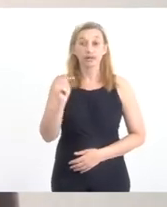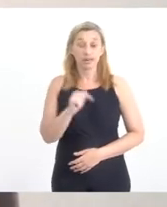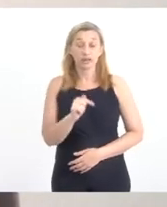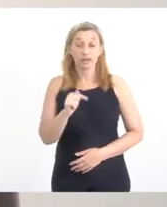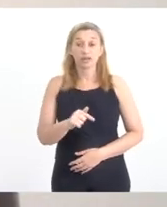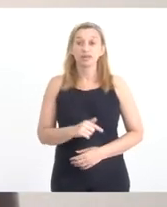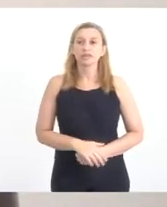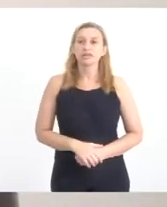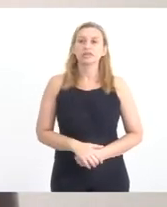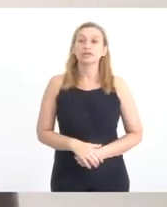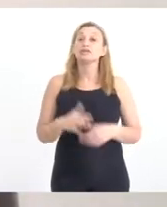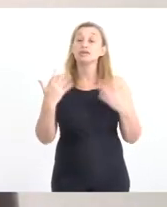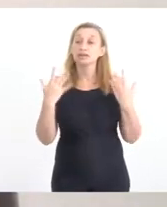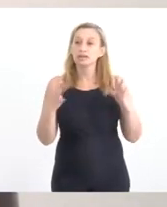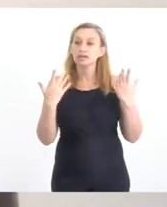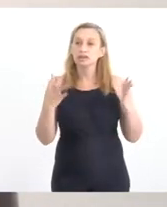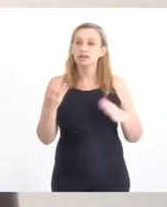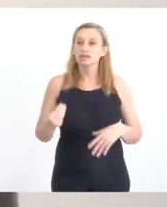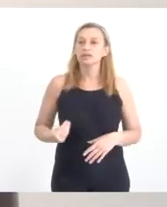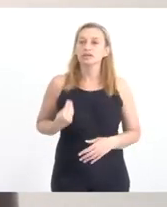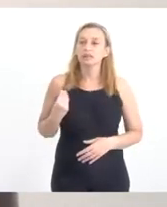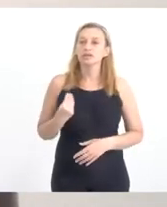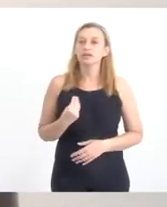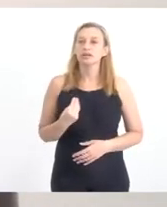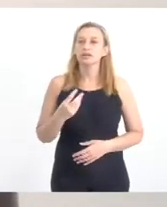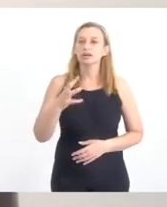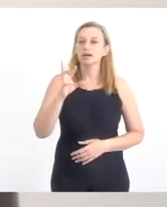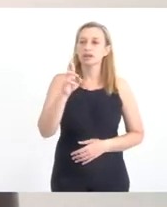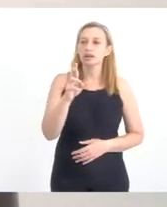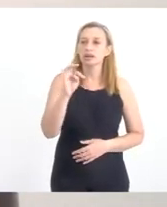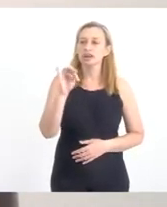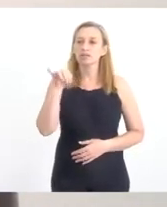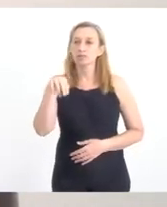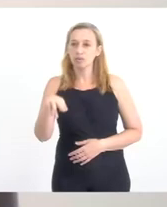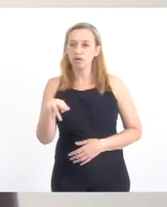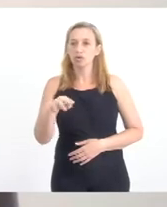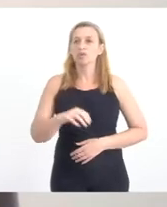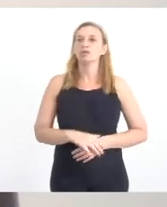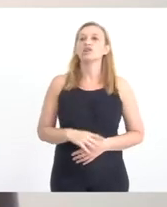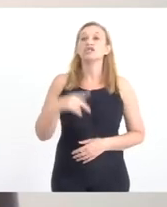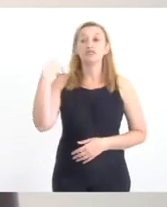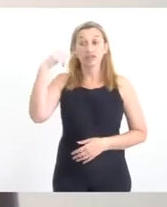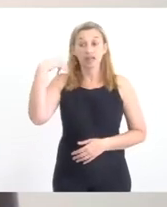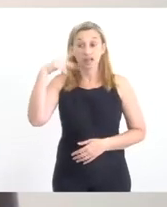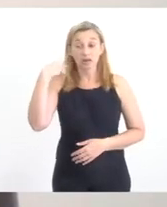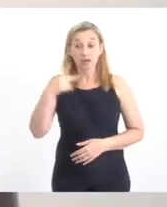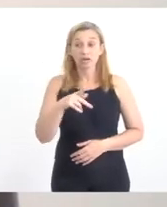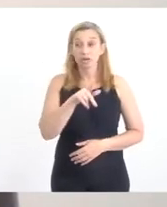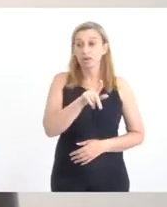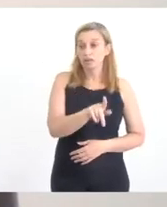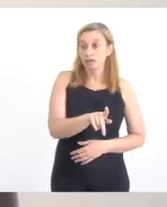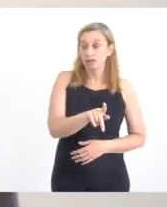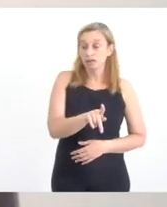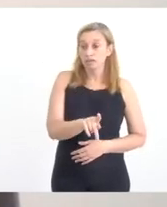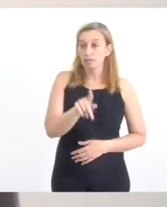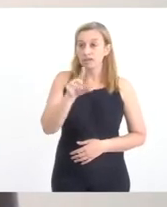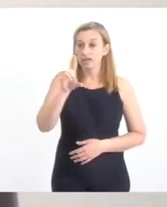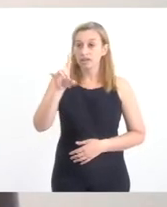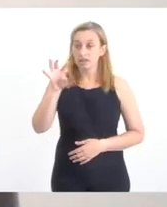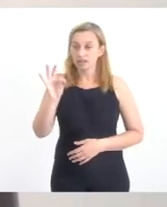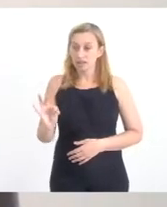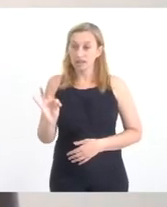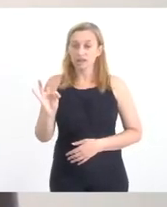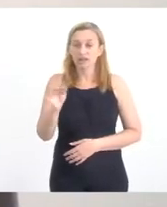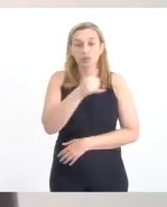para saudar a presença do querido Reymond Antônio vereador do PT todo do PT do Rio